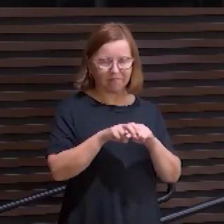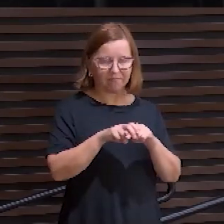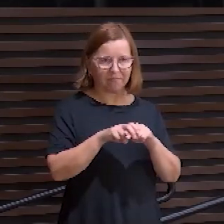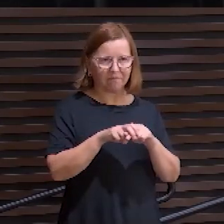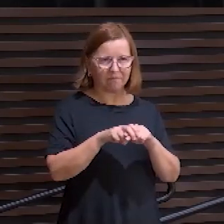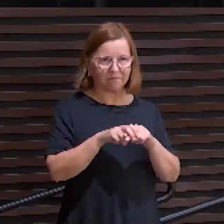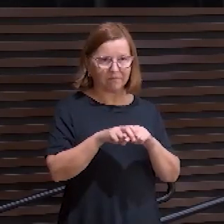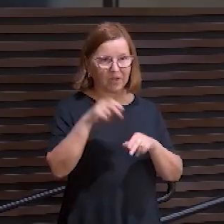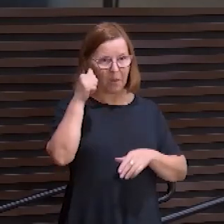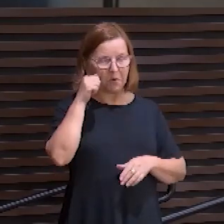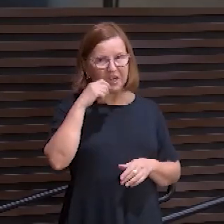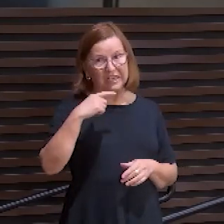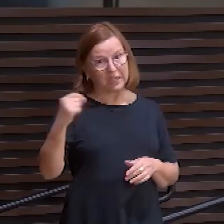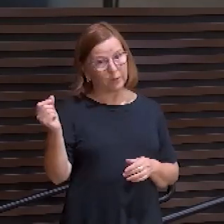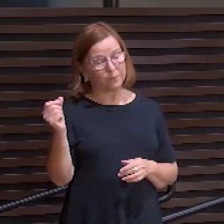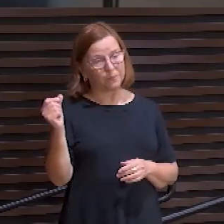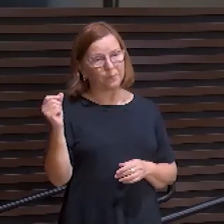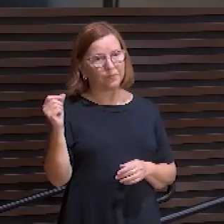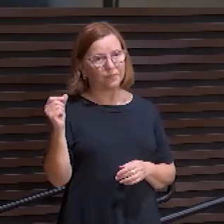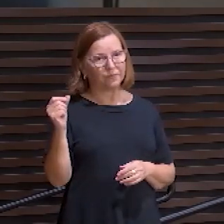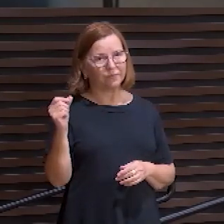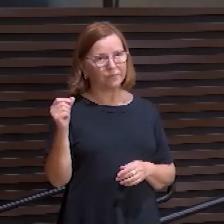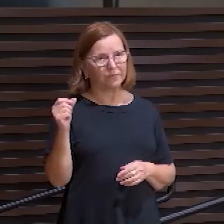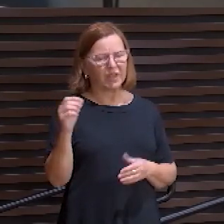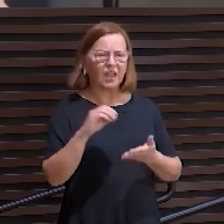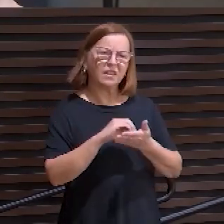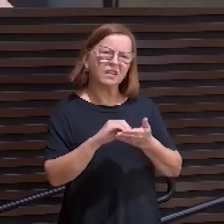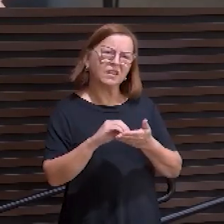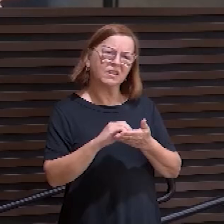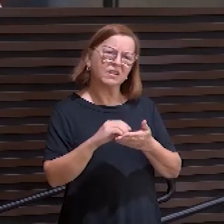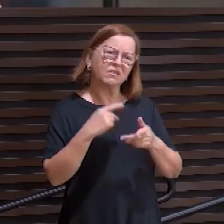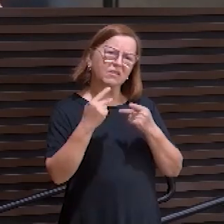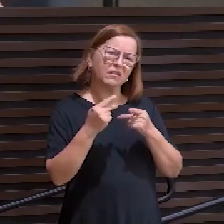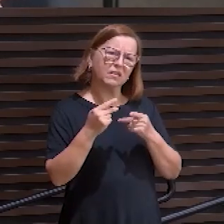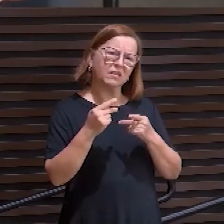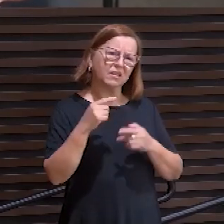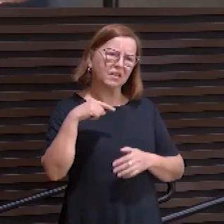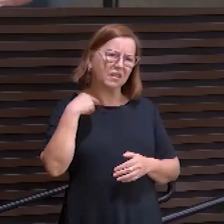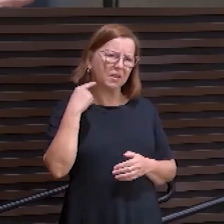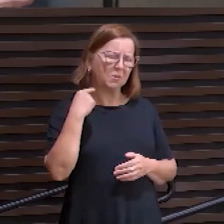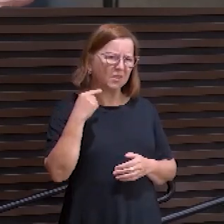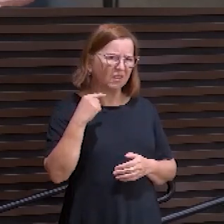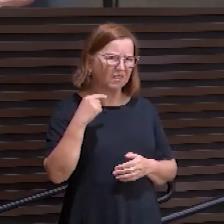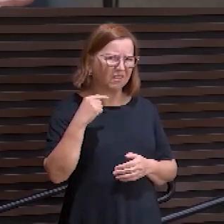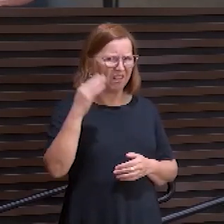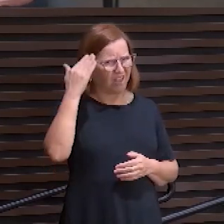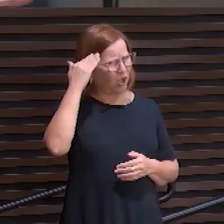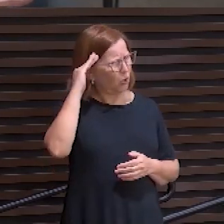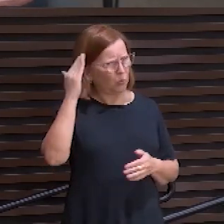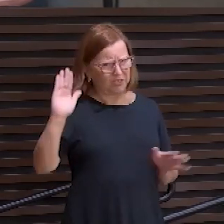A mulher saiu. A secretária disse, deputado, eu não estou compreendendo o senhor.